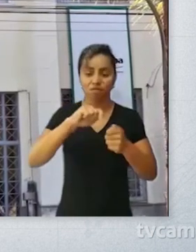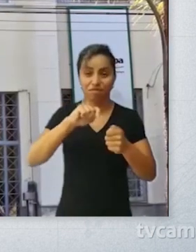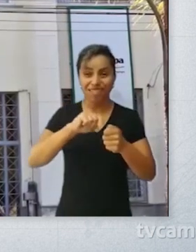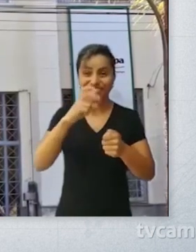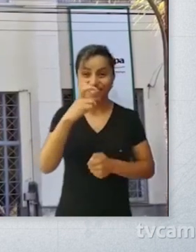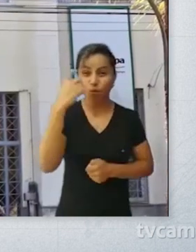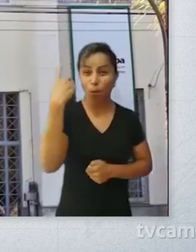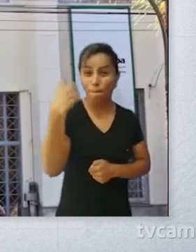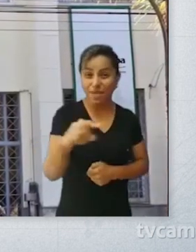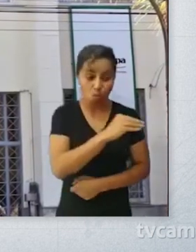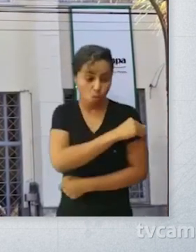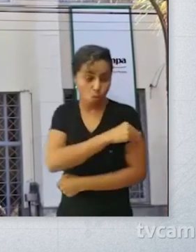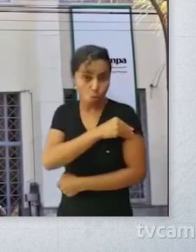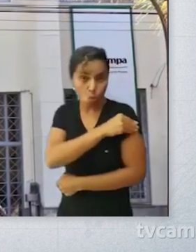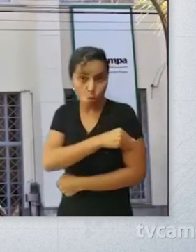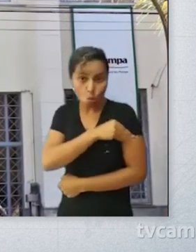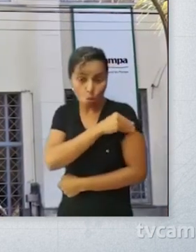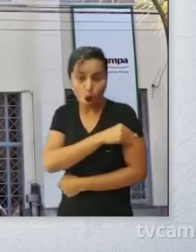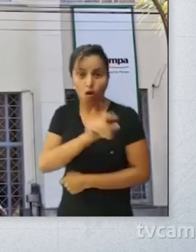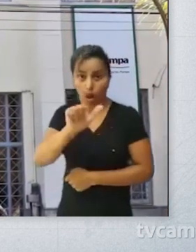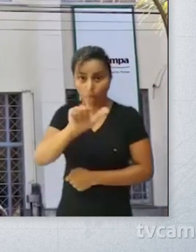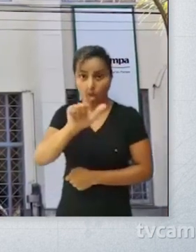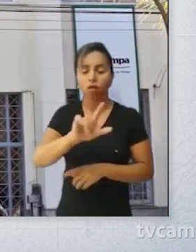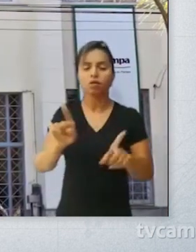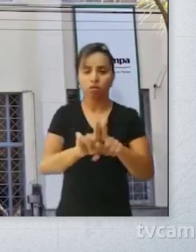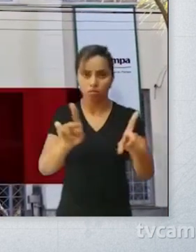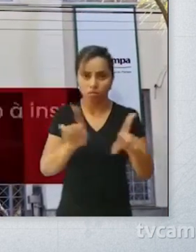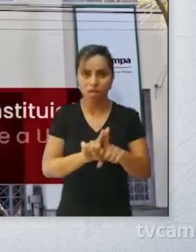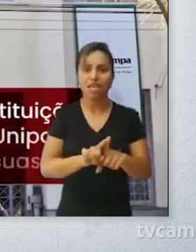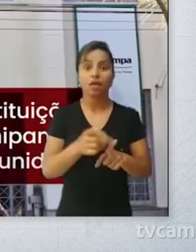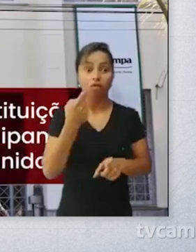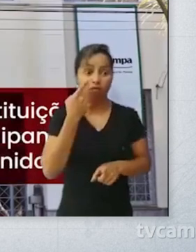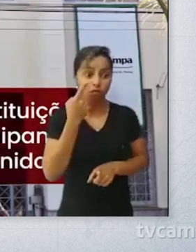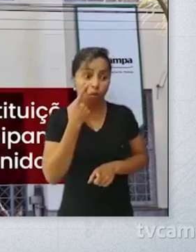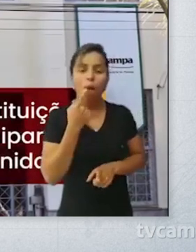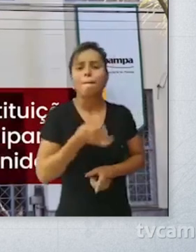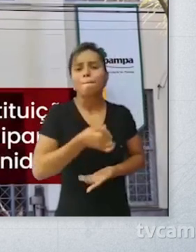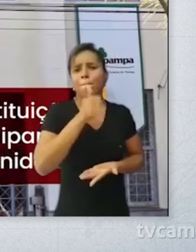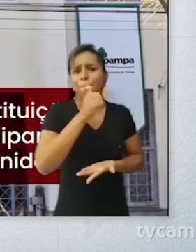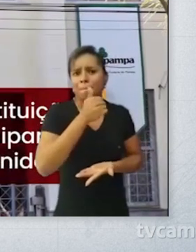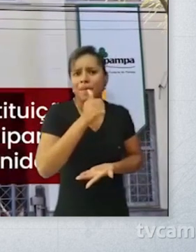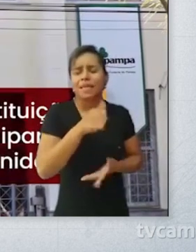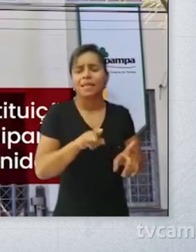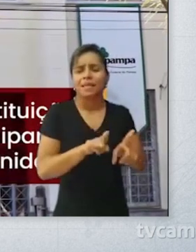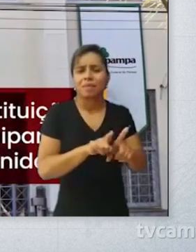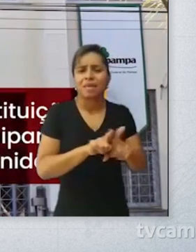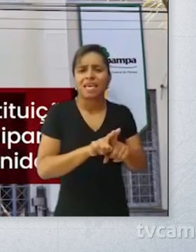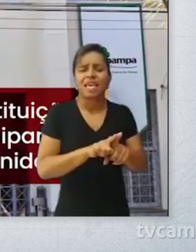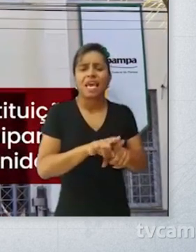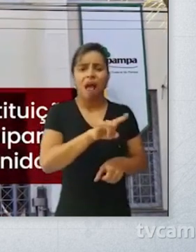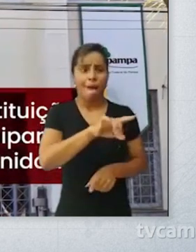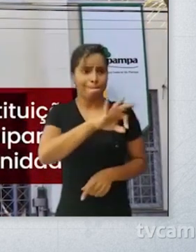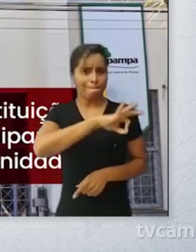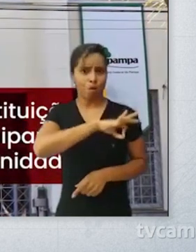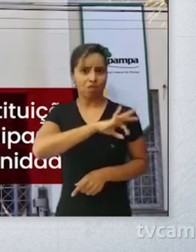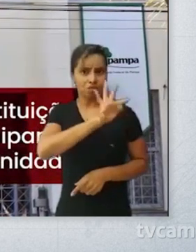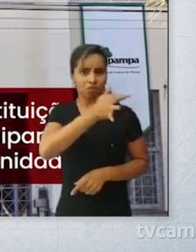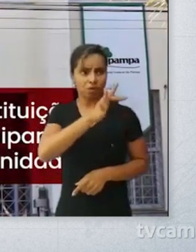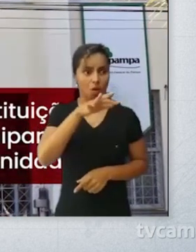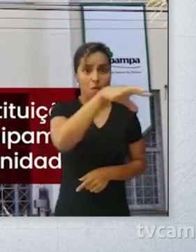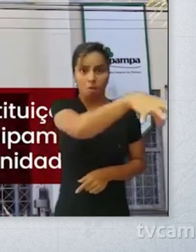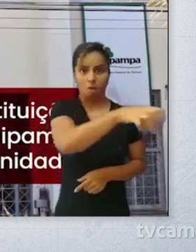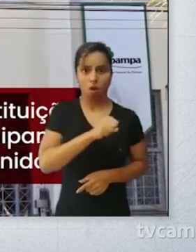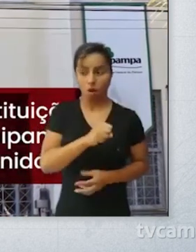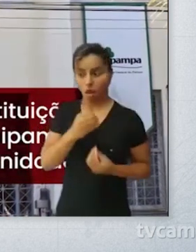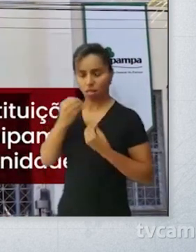As IFES desenvolvem bancos de dados de abrangência local, estadual e nacional, oferecendo subsídios para o